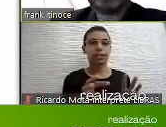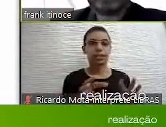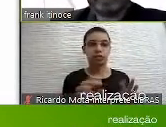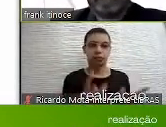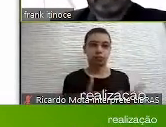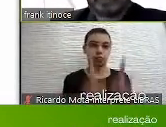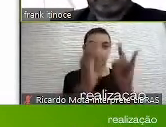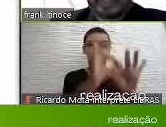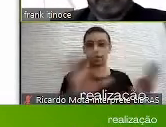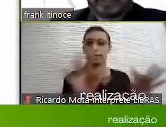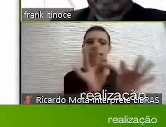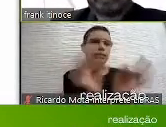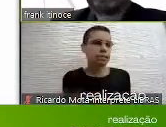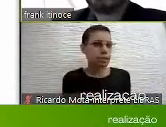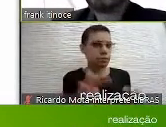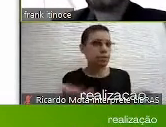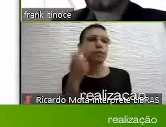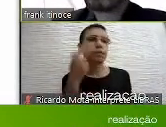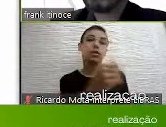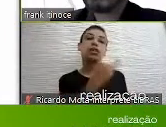IT42, dê uma olhada no site.